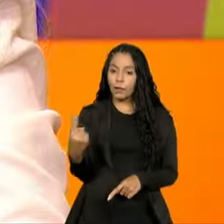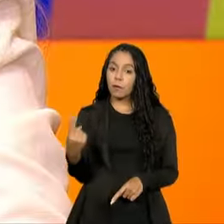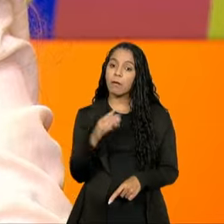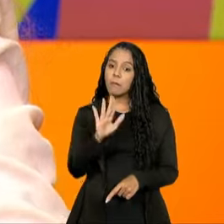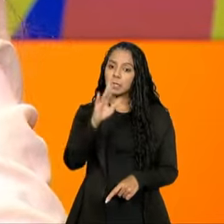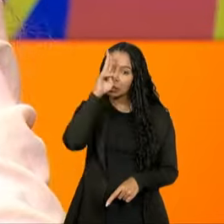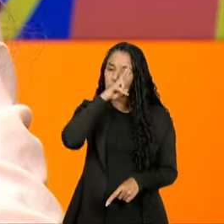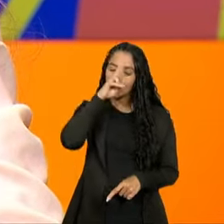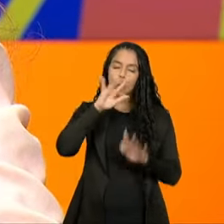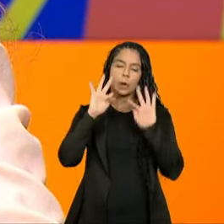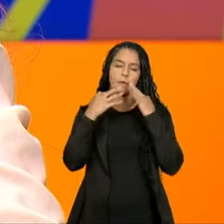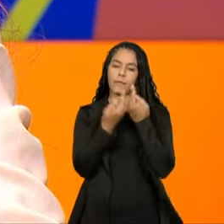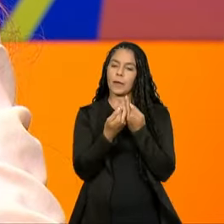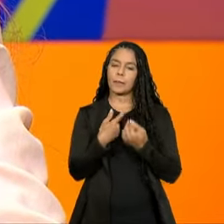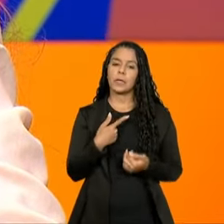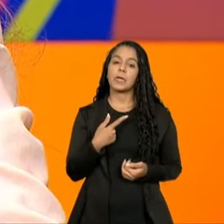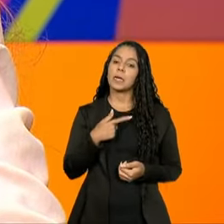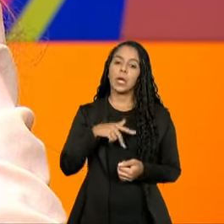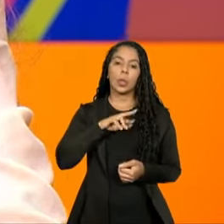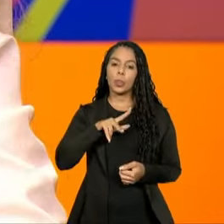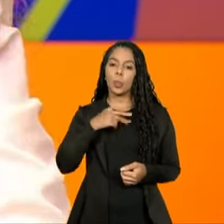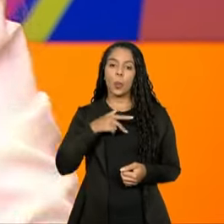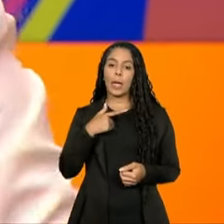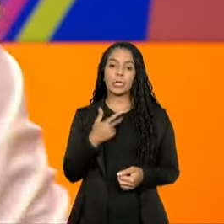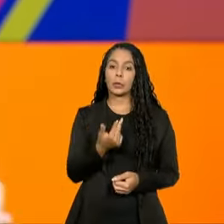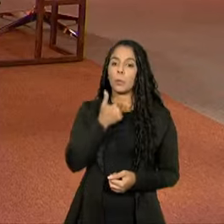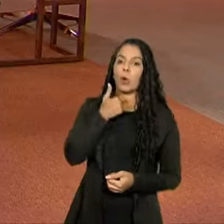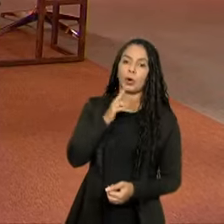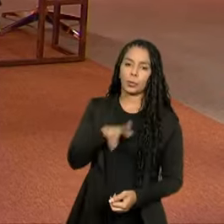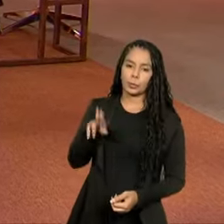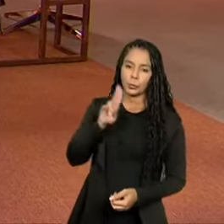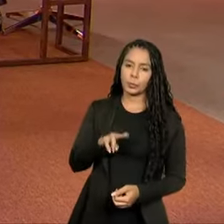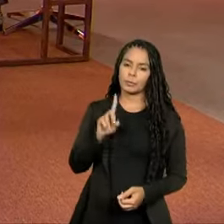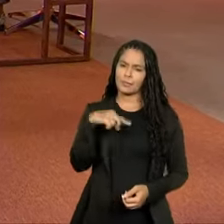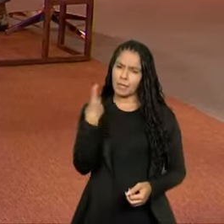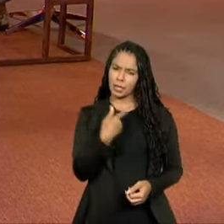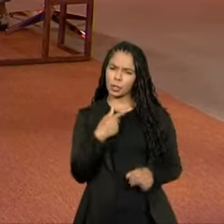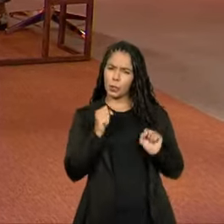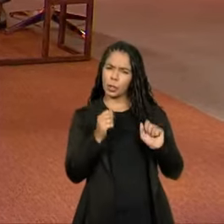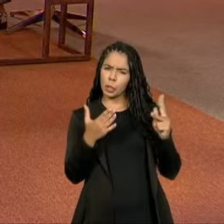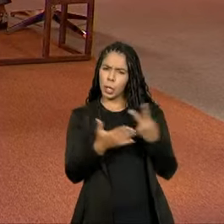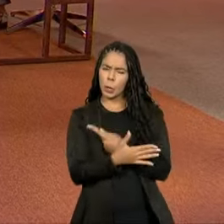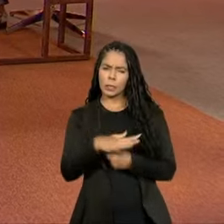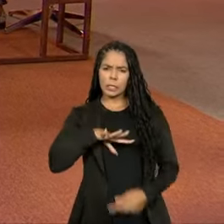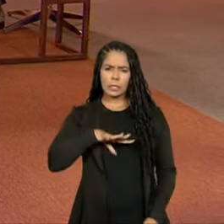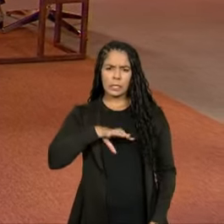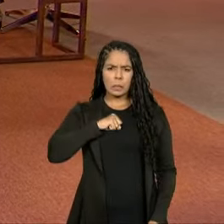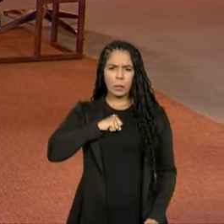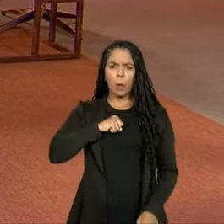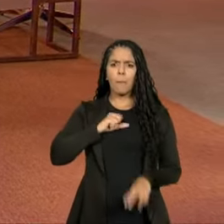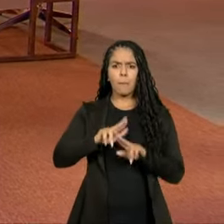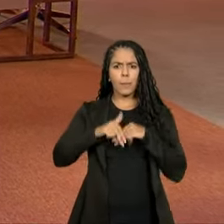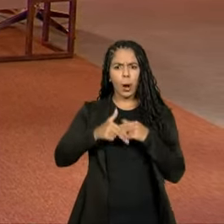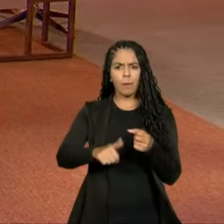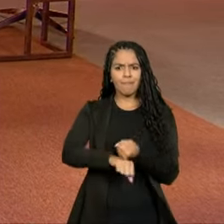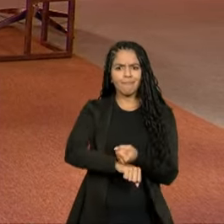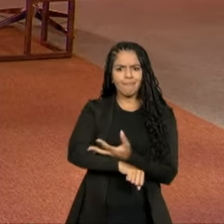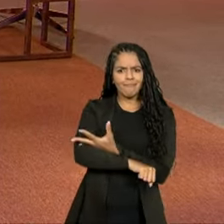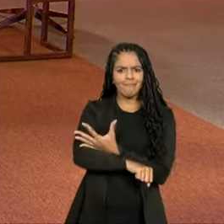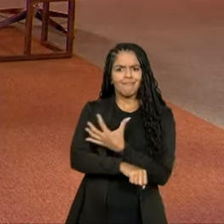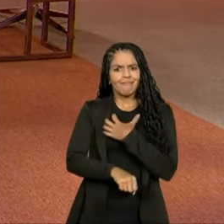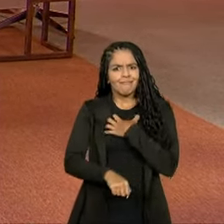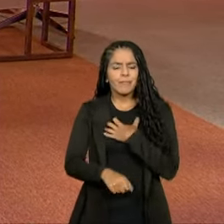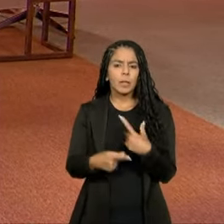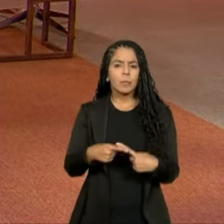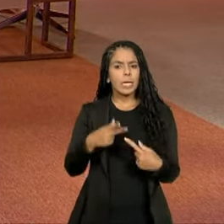Mas a história familiar, ela não é uma contraindicação, né? Agora, a gente pode entrar na menopausa por uma questão emocional também, porque eu, por